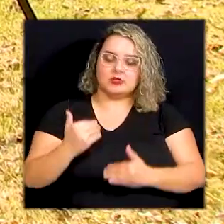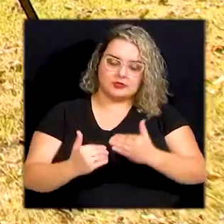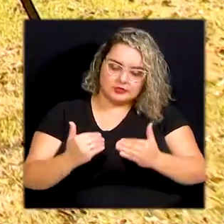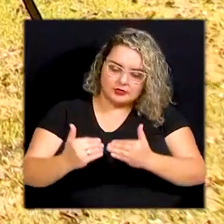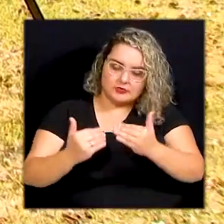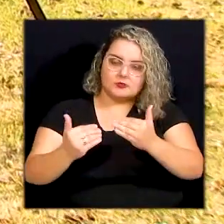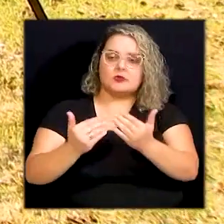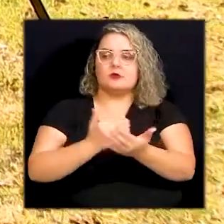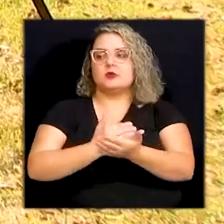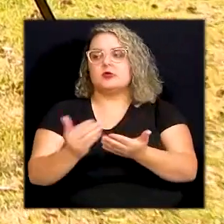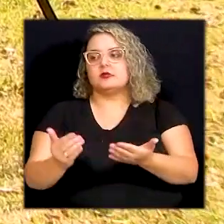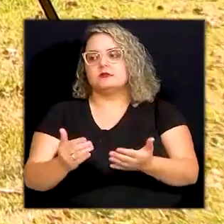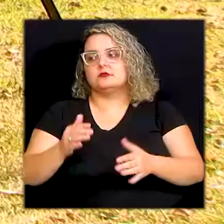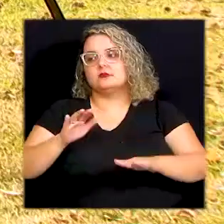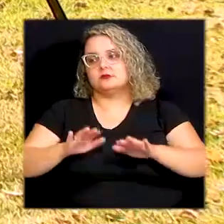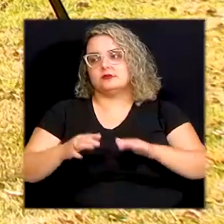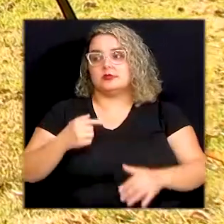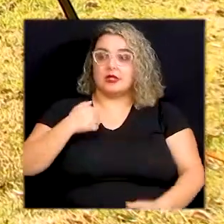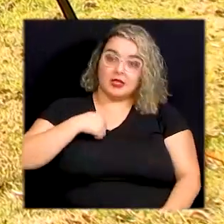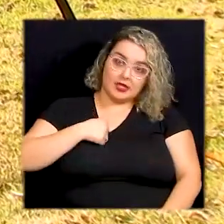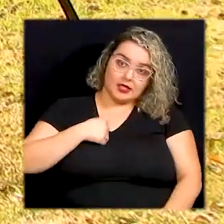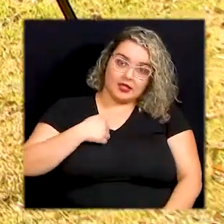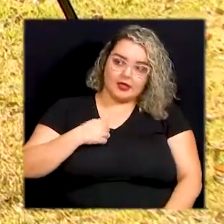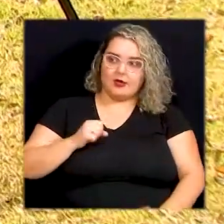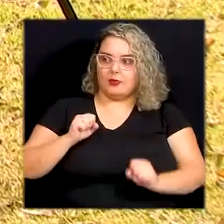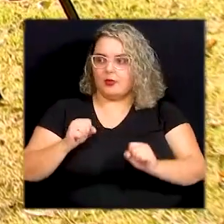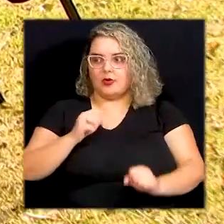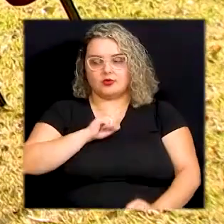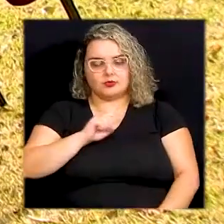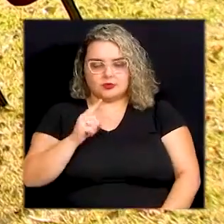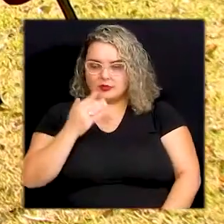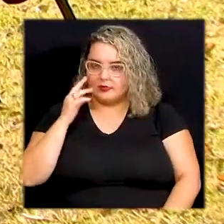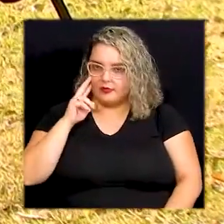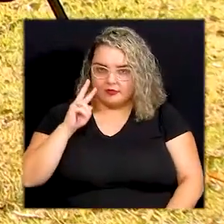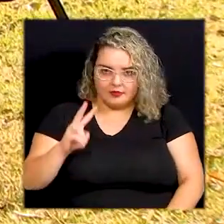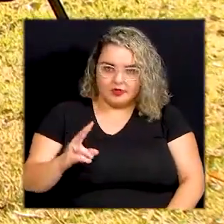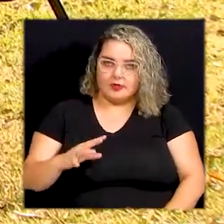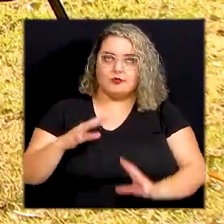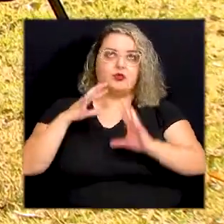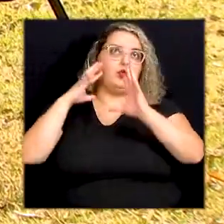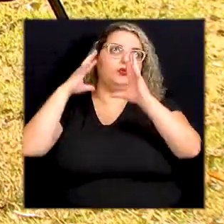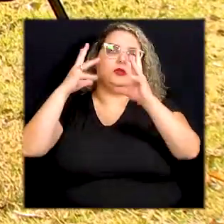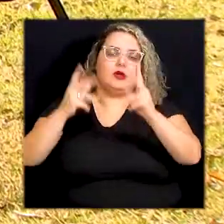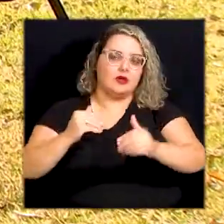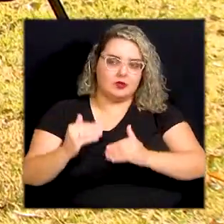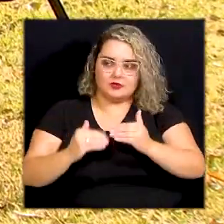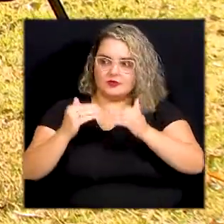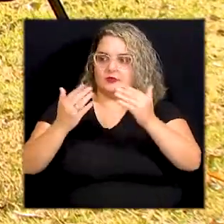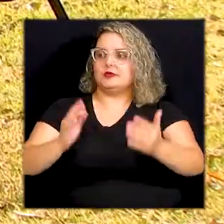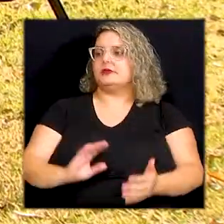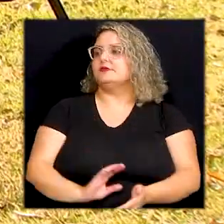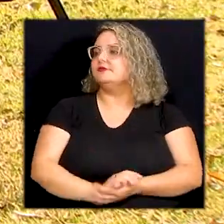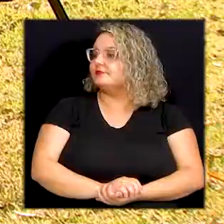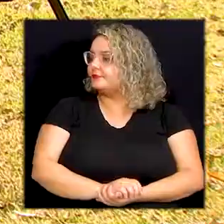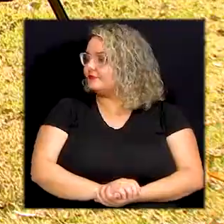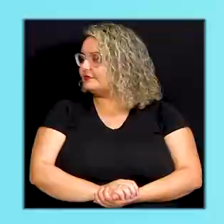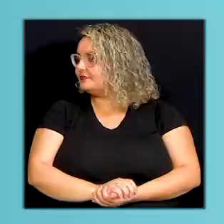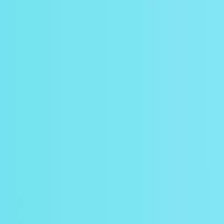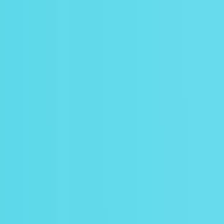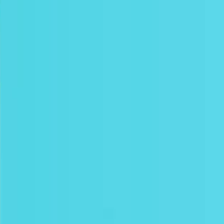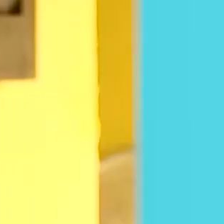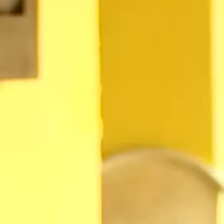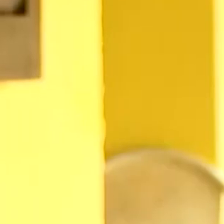está plantando agora, provavelmente a gente não... Eu mesma posso não ver isso em pleno, né,